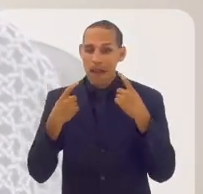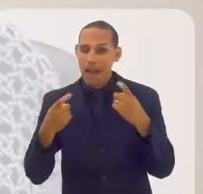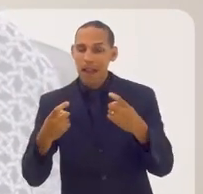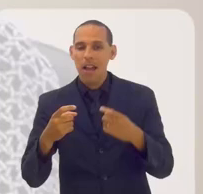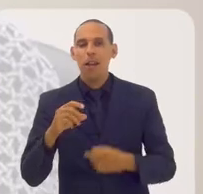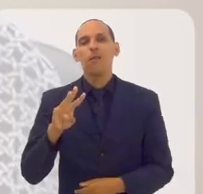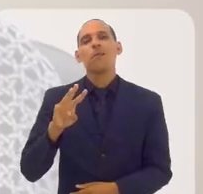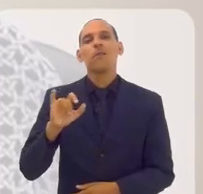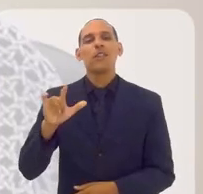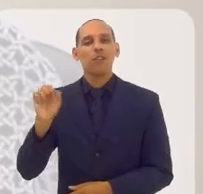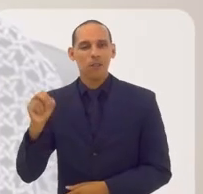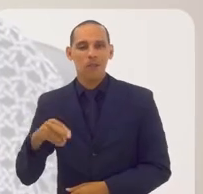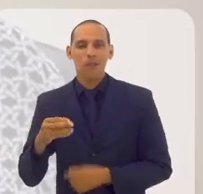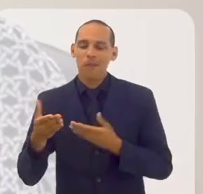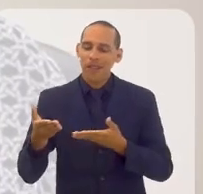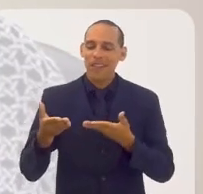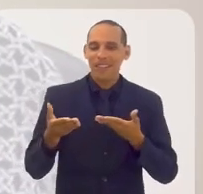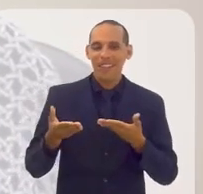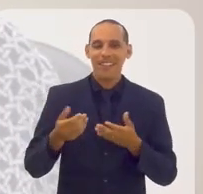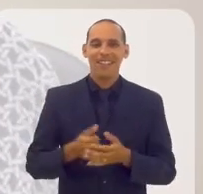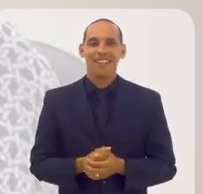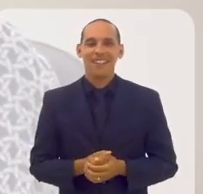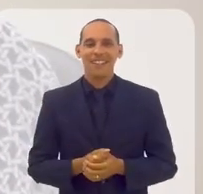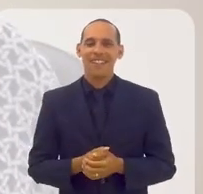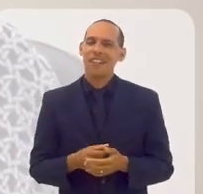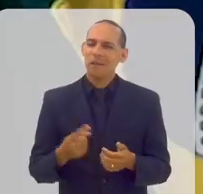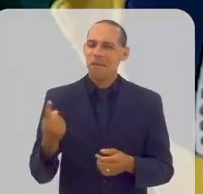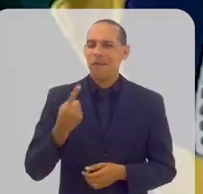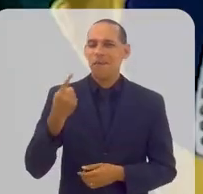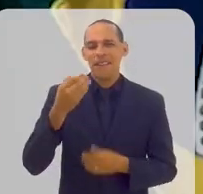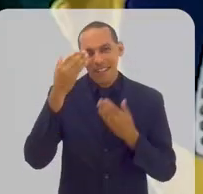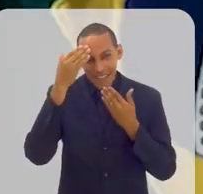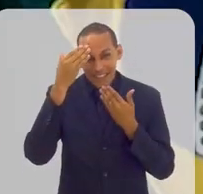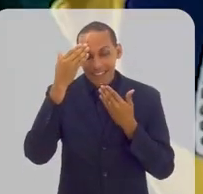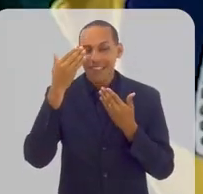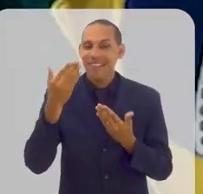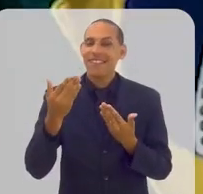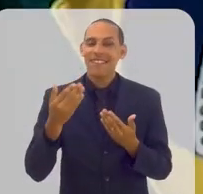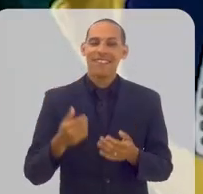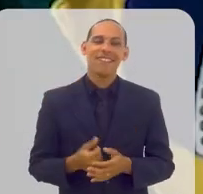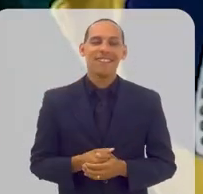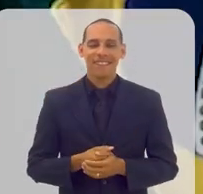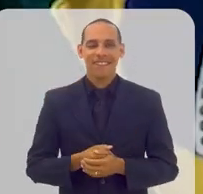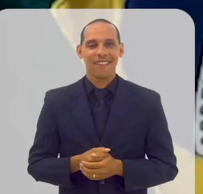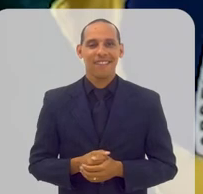Develi. Oi, Wilson, seja muito bem-vindo. Inicialmente, eu quero agradecer